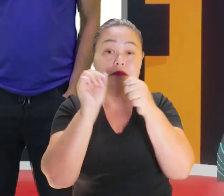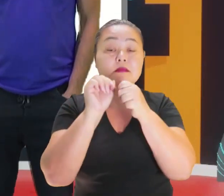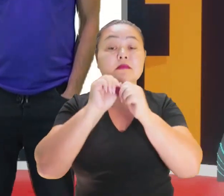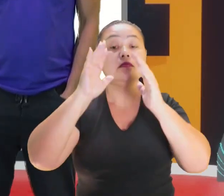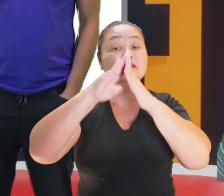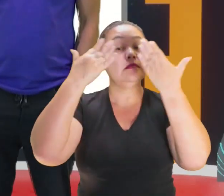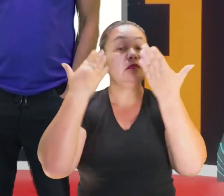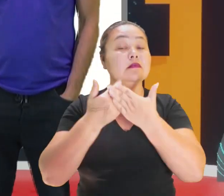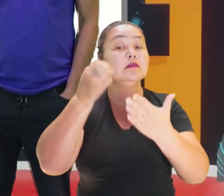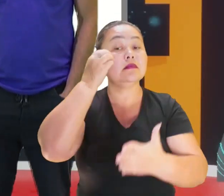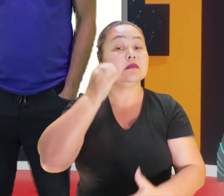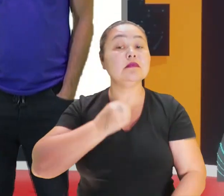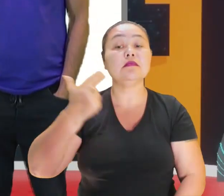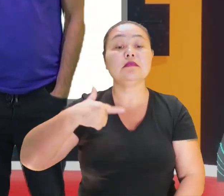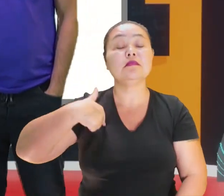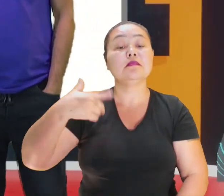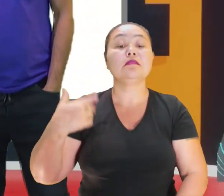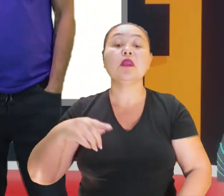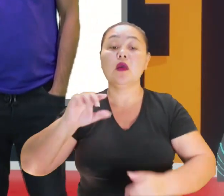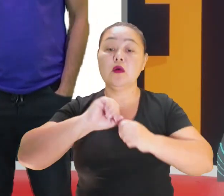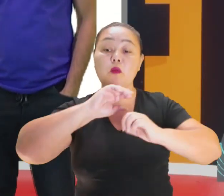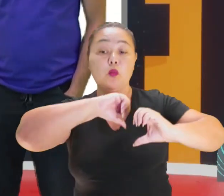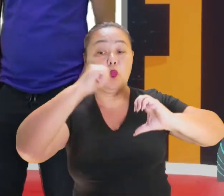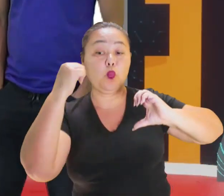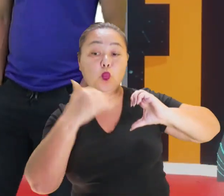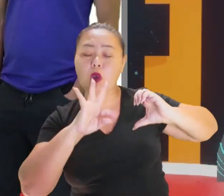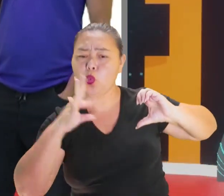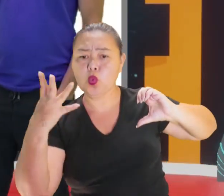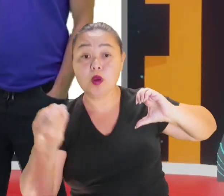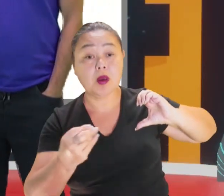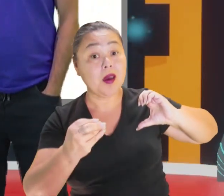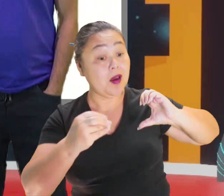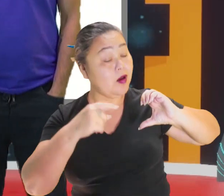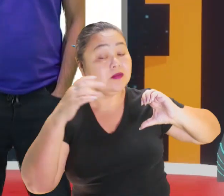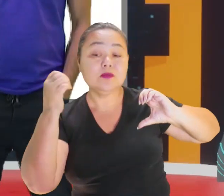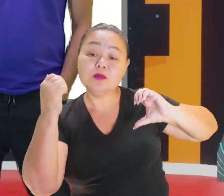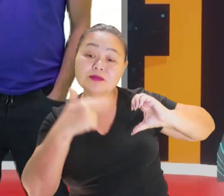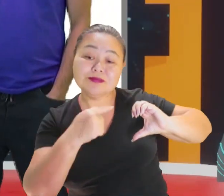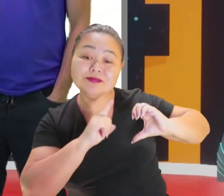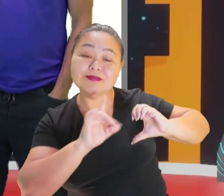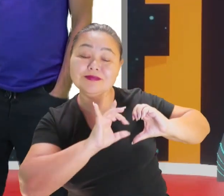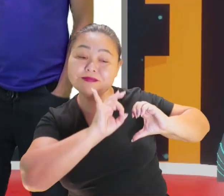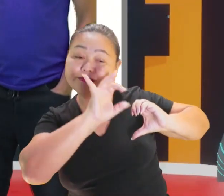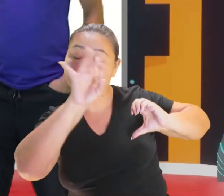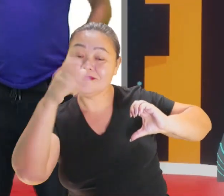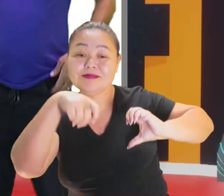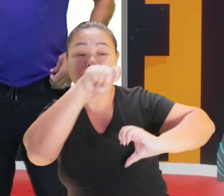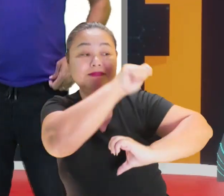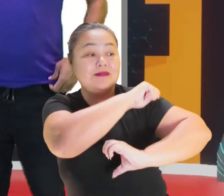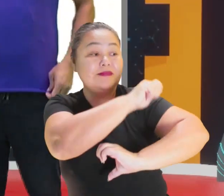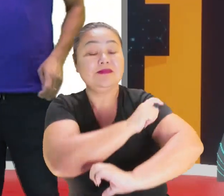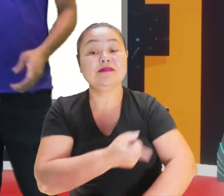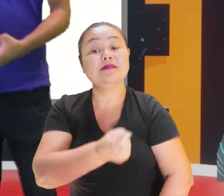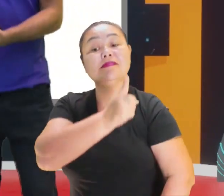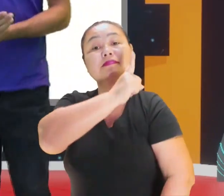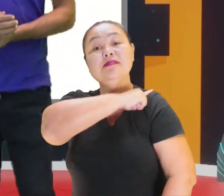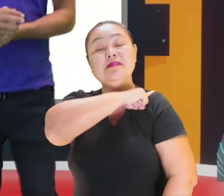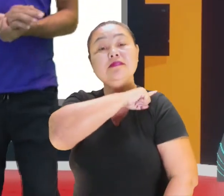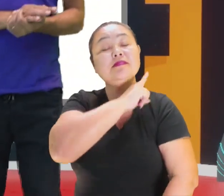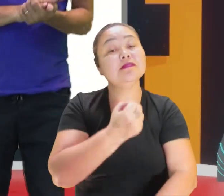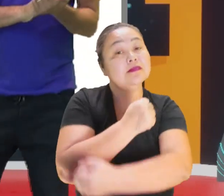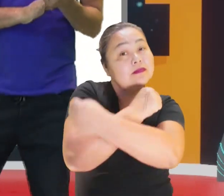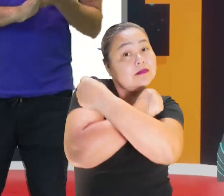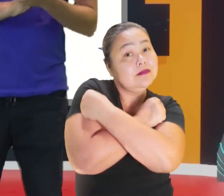II, mas o beijo no coração, não, é para todos o beijo no coração, mas mais especial aos alunos do primeiro ano, tá? Então